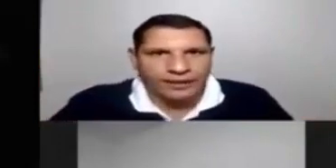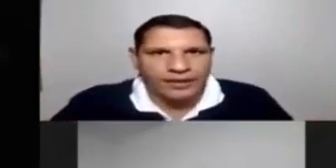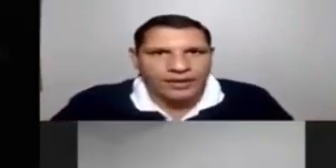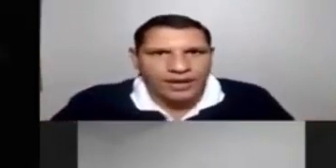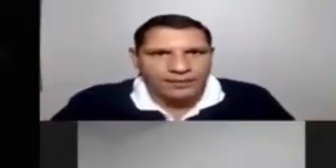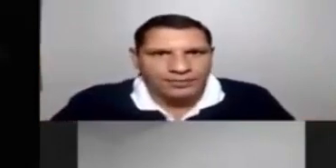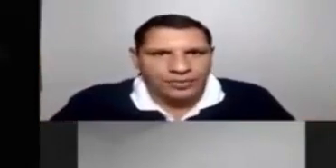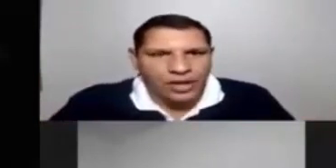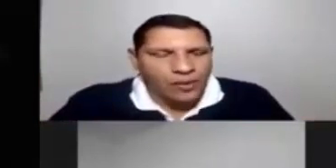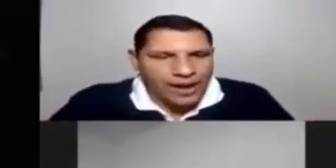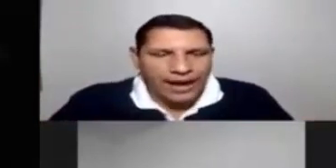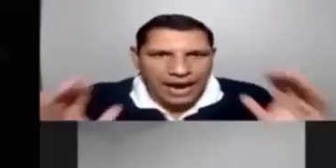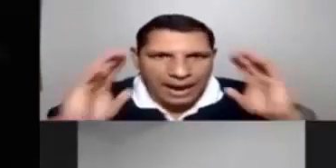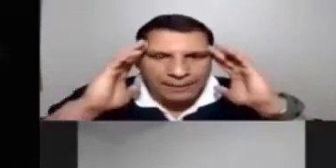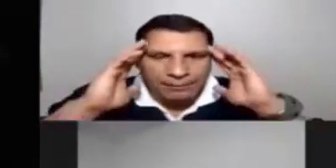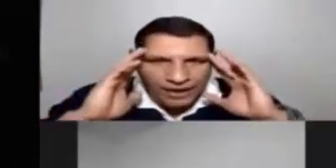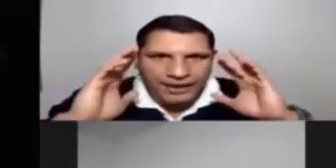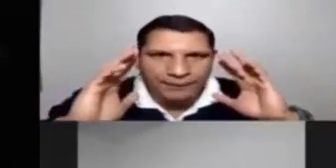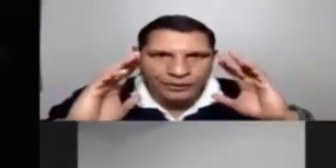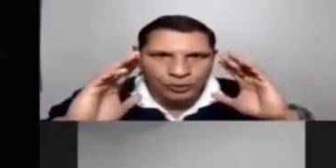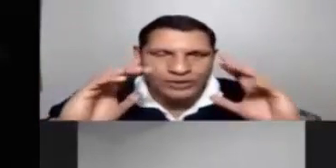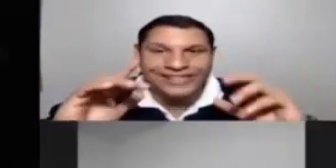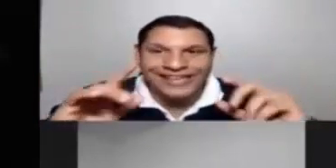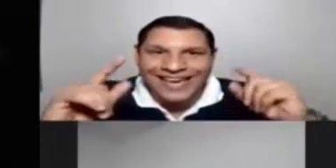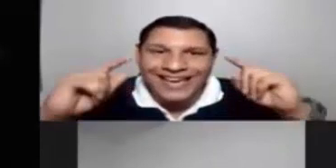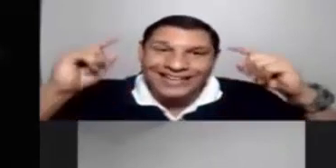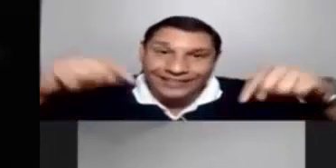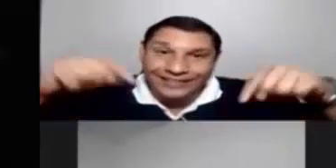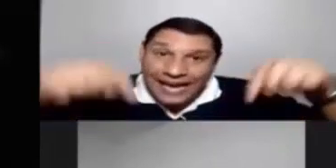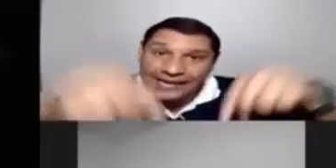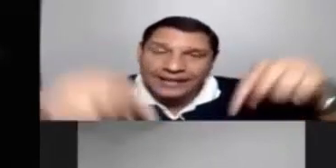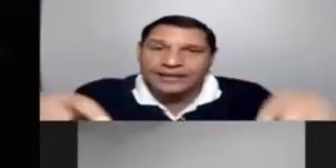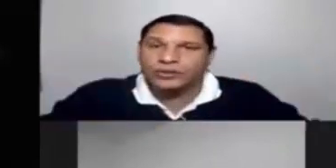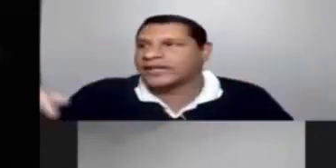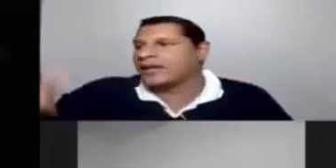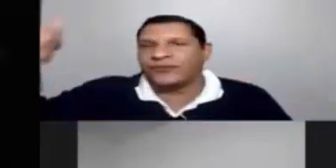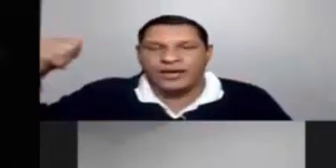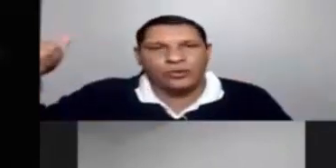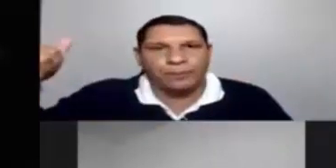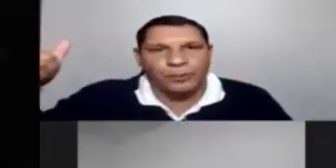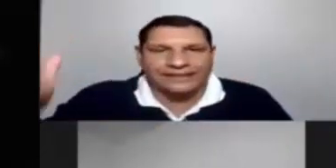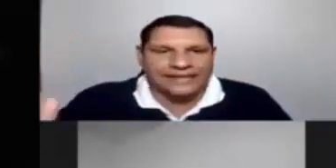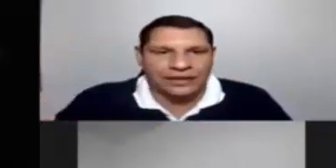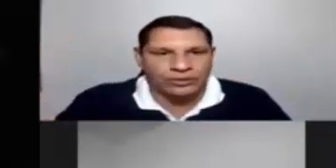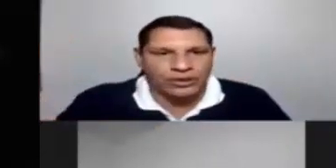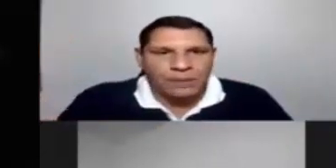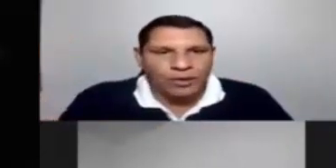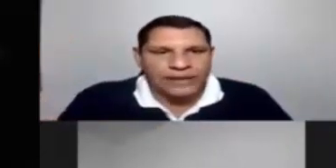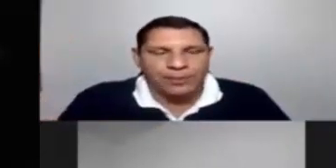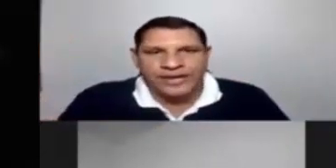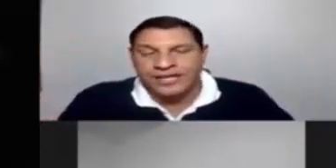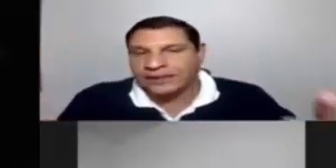memória não é a memória do que é dele ali, do que ele fez no passado.